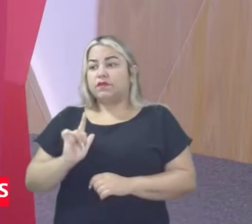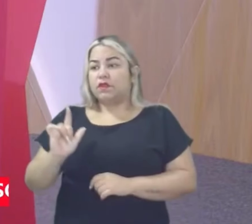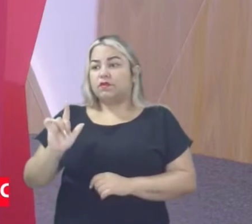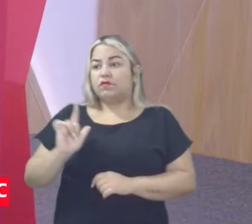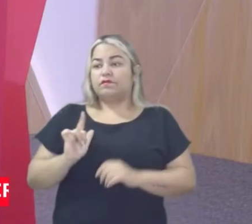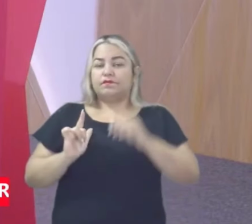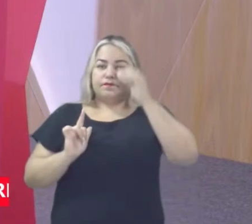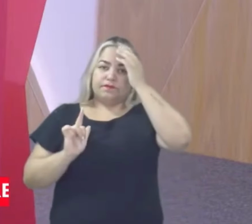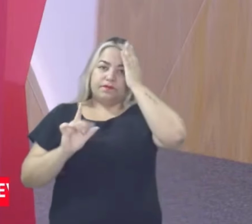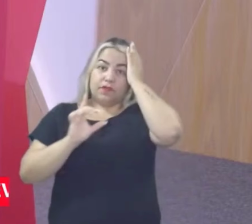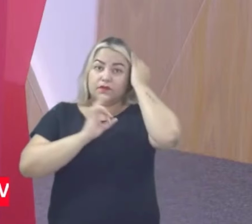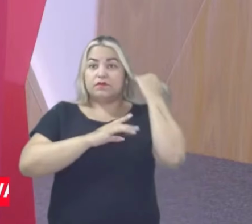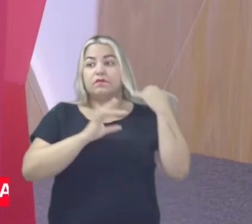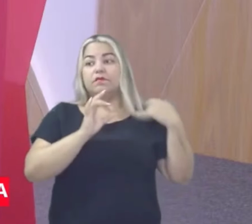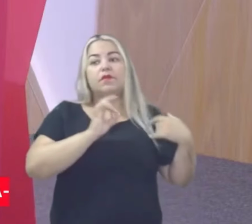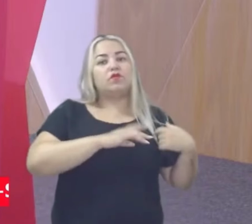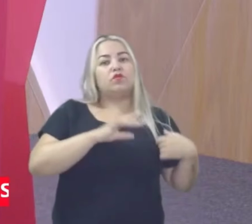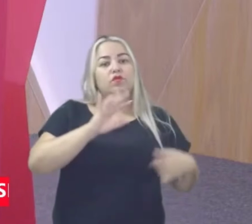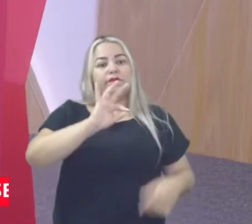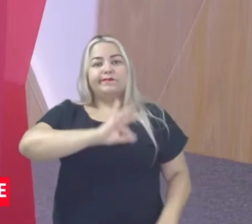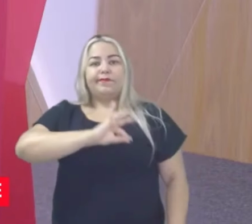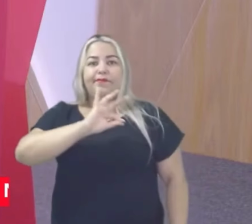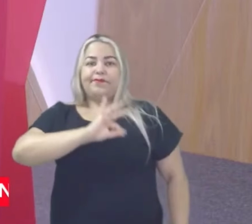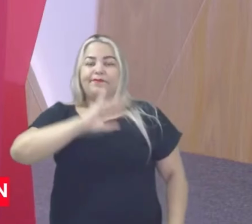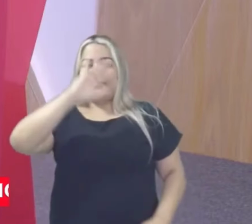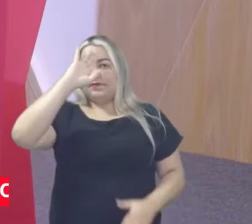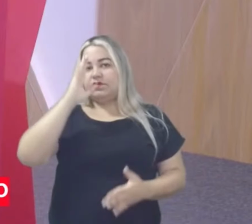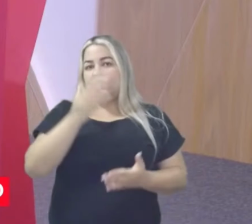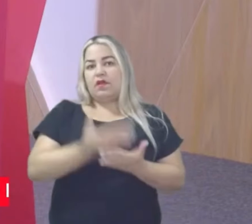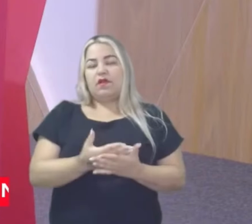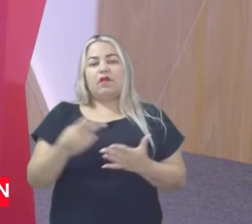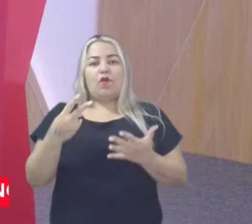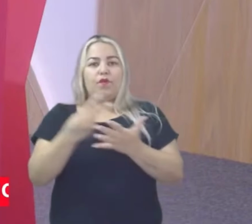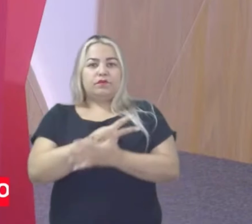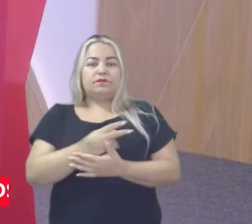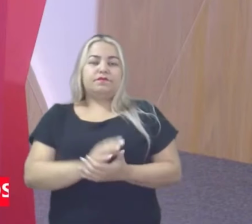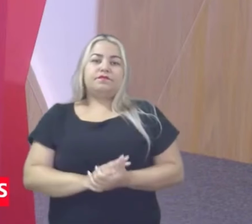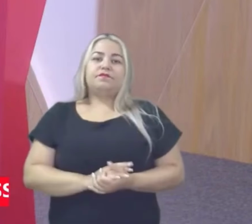narrando esse medo da polícia. Por que o senhor acredita que isso aconteça?